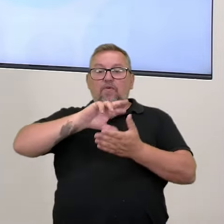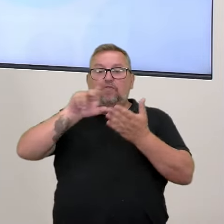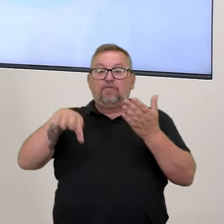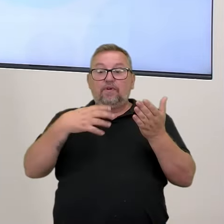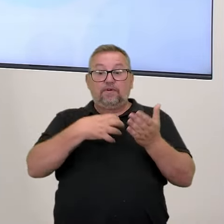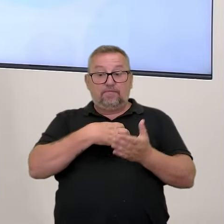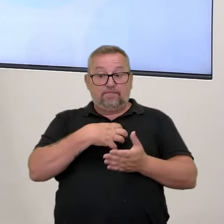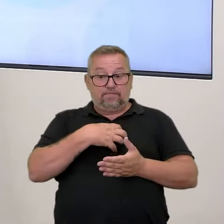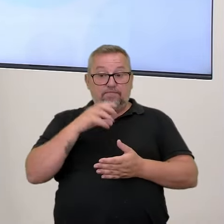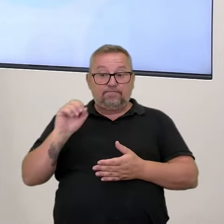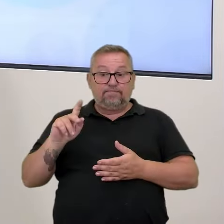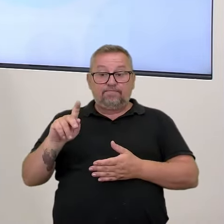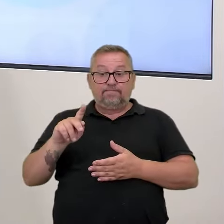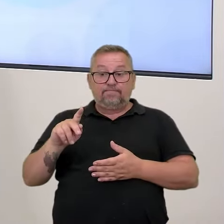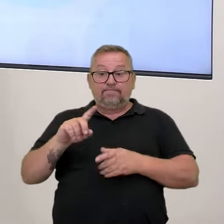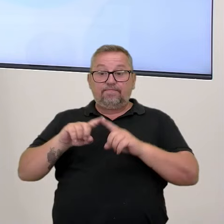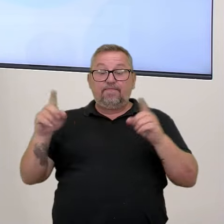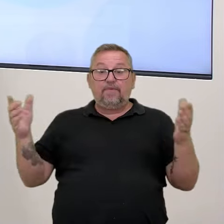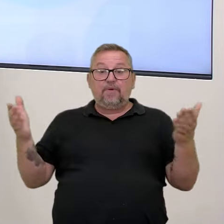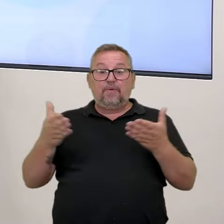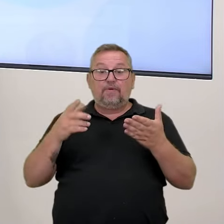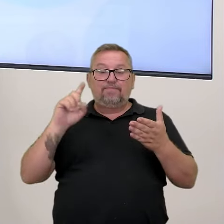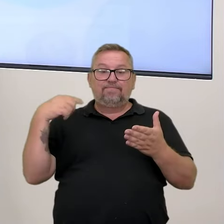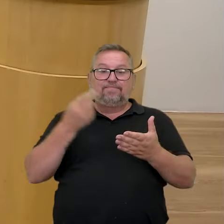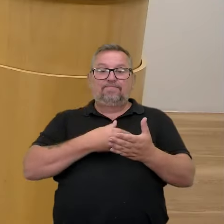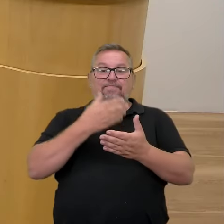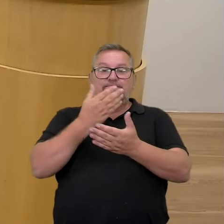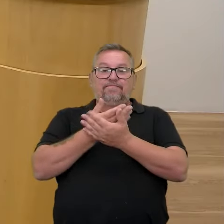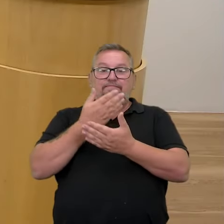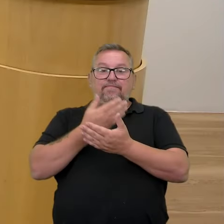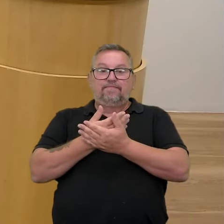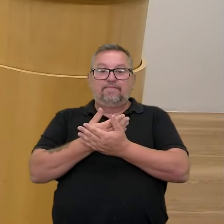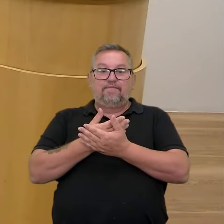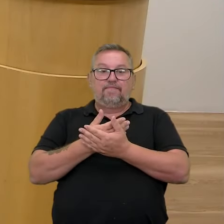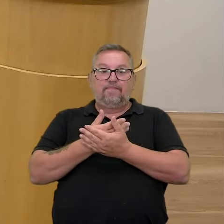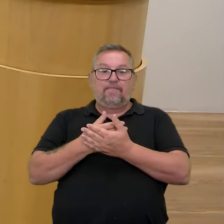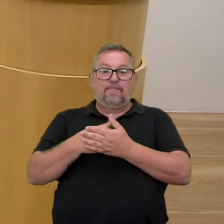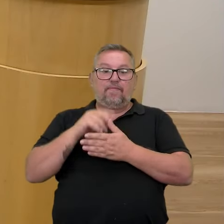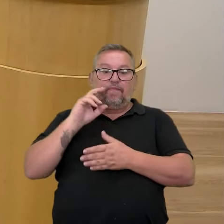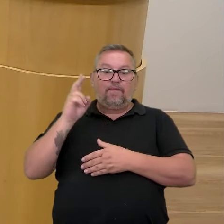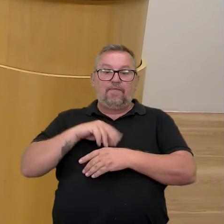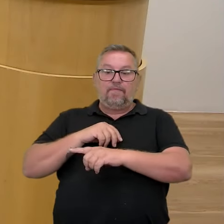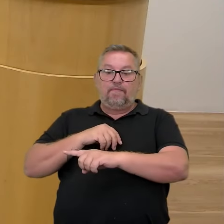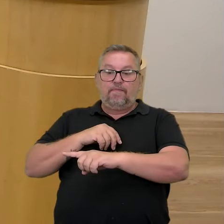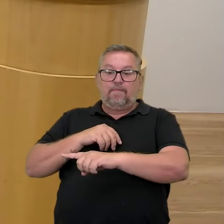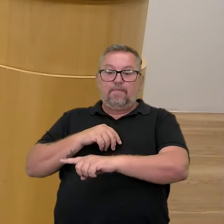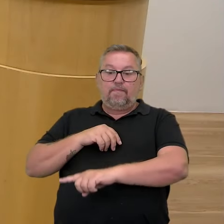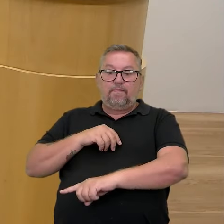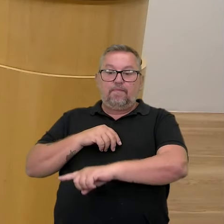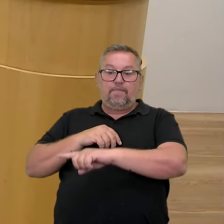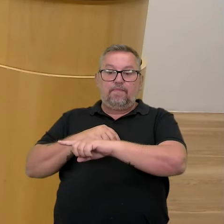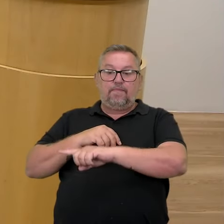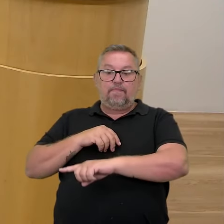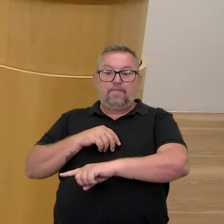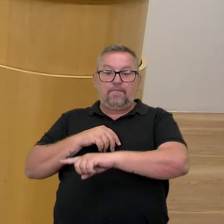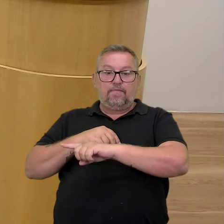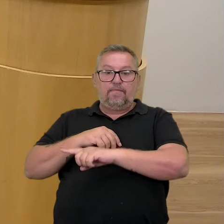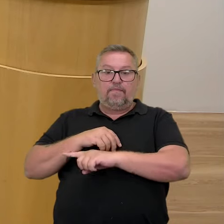diversas formas, certo? Então, esta foi a nossa aula. Juliana Vilas Boas Carpe, está aqui o Instagram dela. Juliana Vilas Boas Carpe. Língua